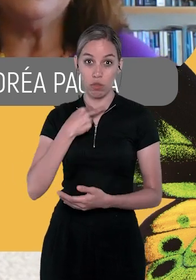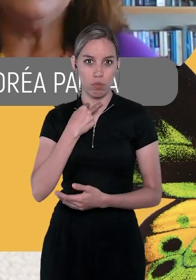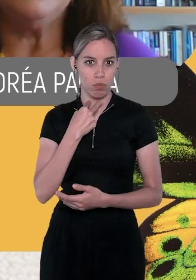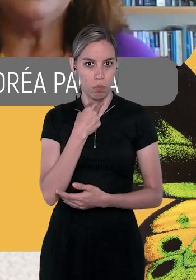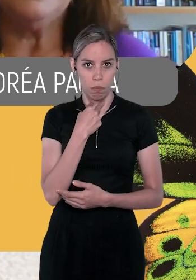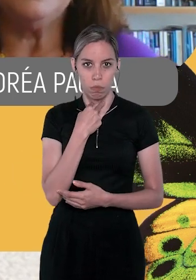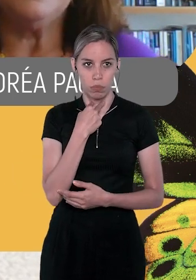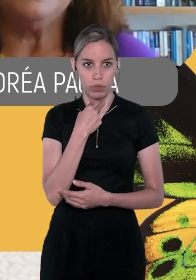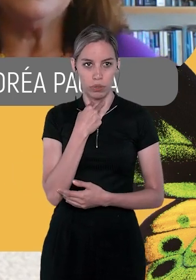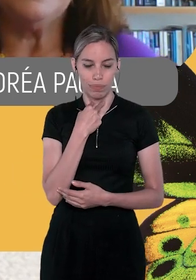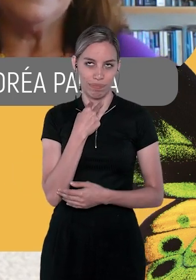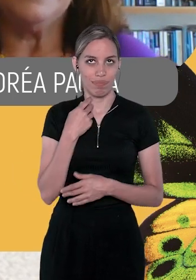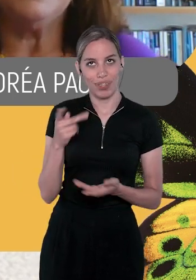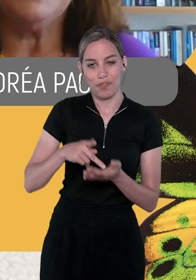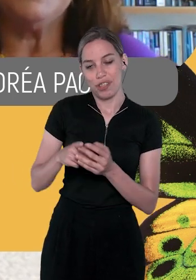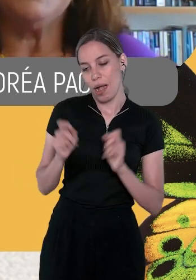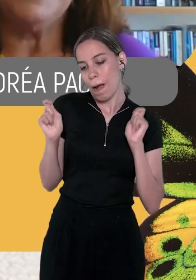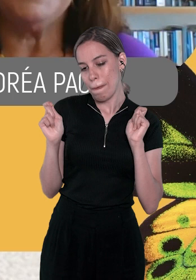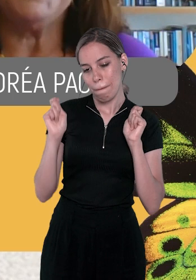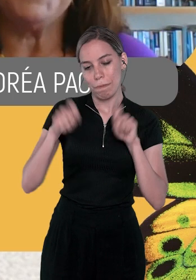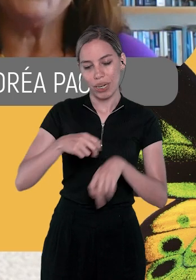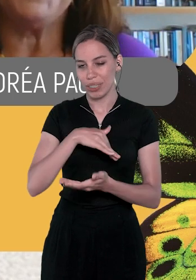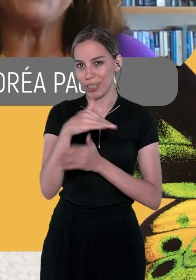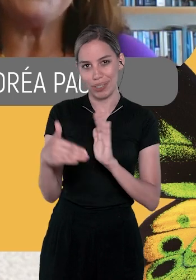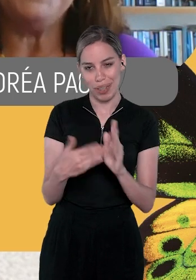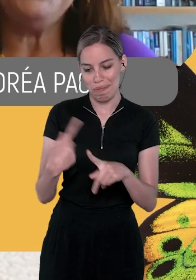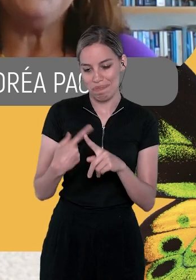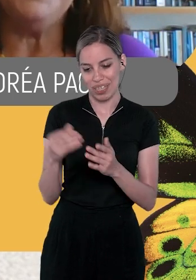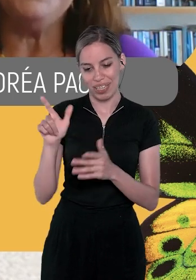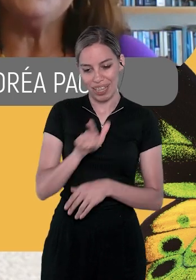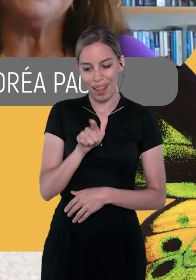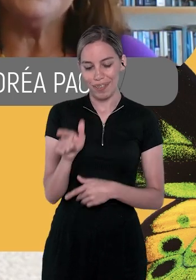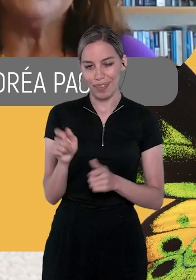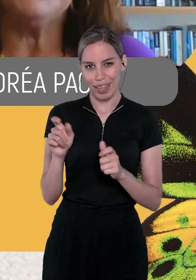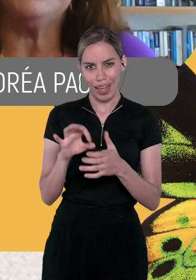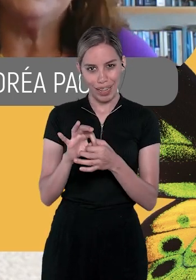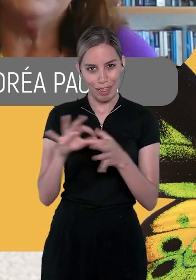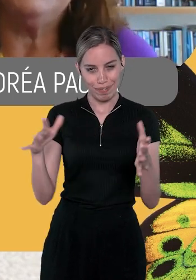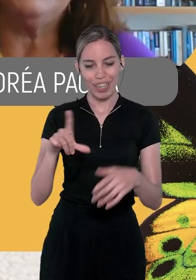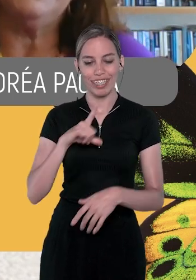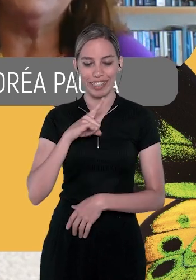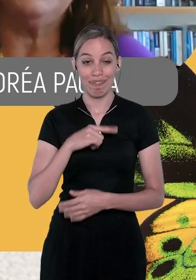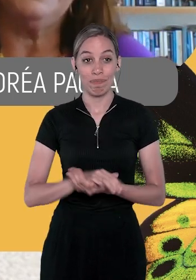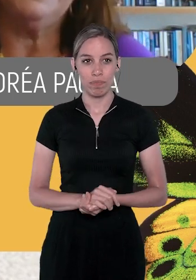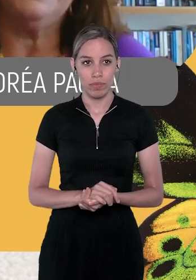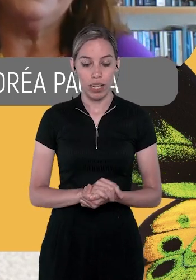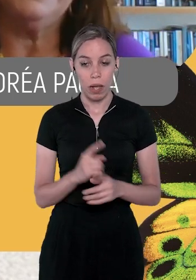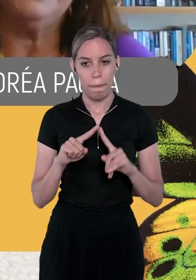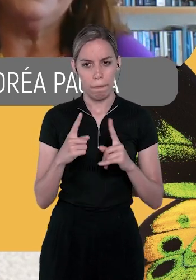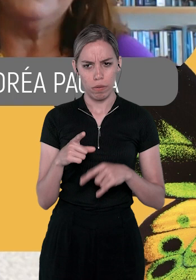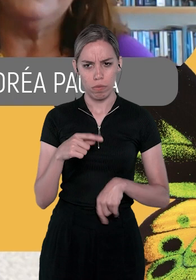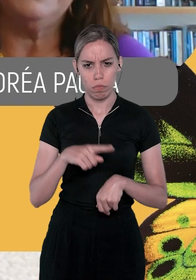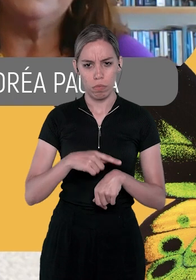na verdade você pode tudo, porque a literatura é o regime da liberdade, né? Mas num momento de muita angústia e de